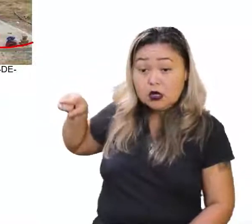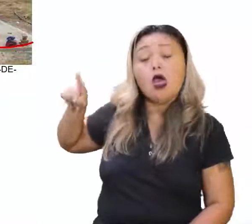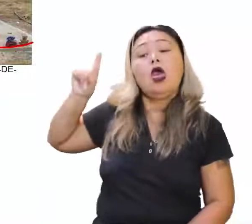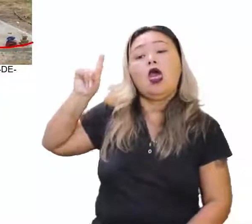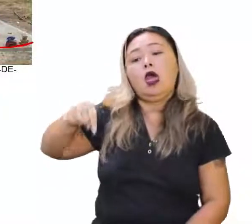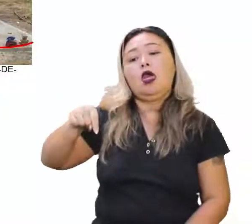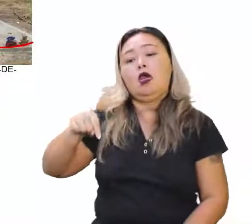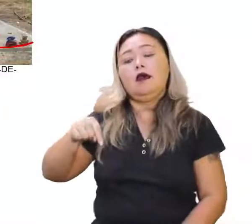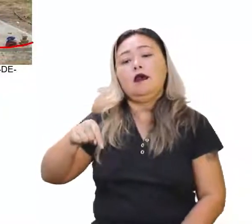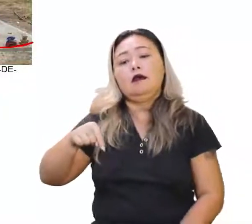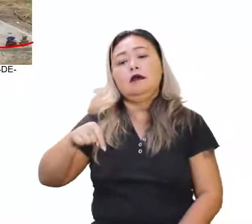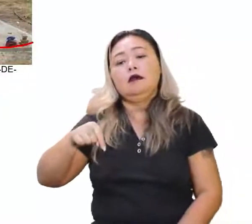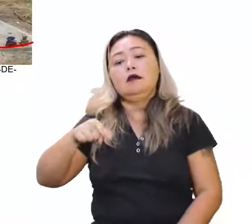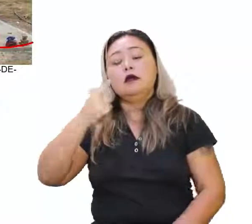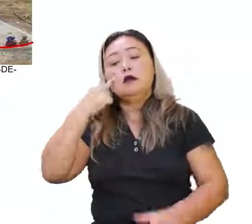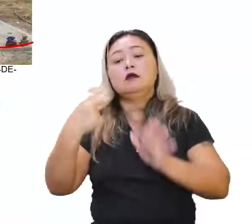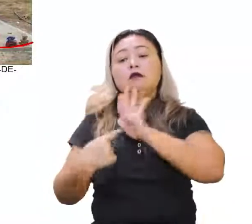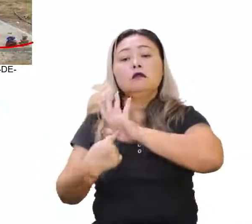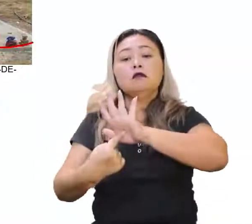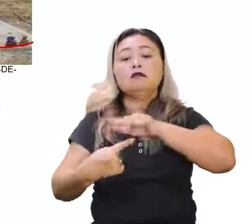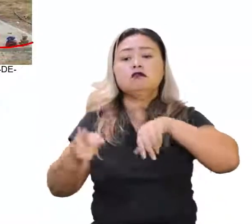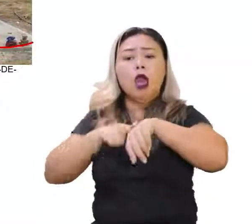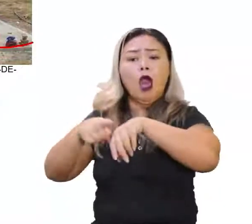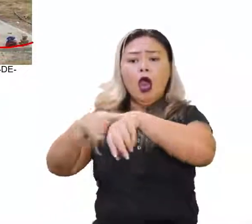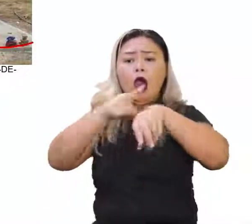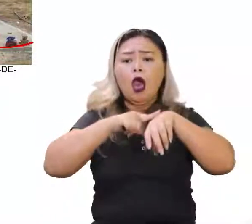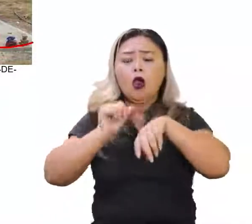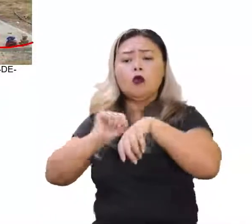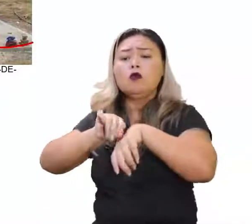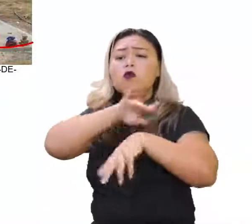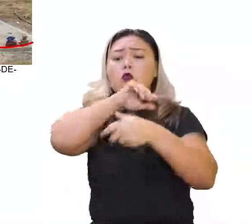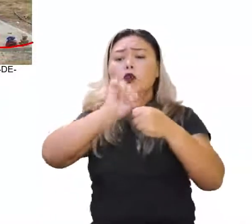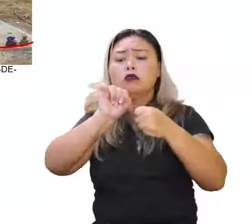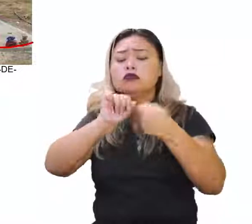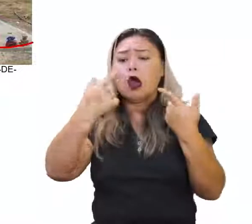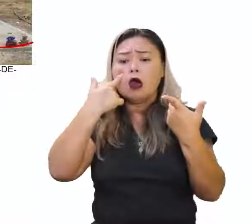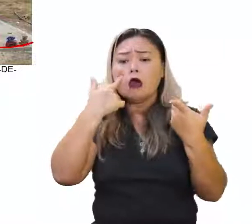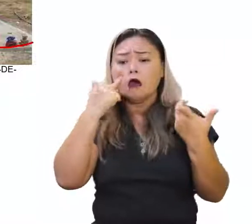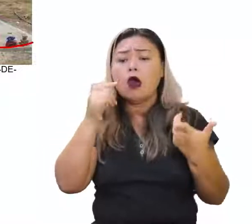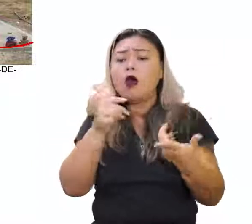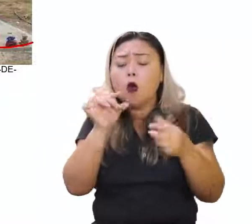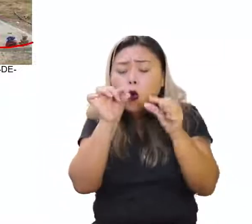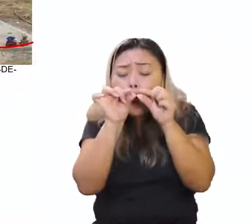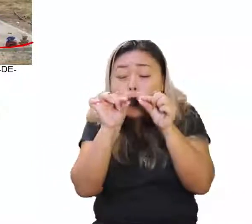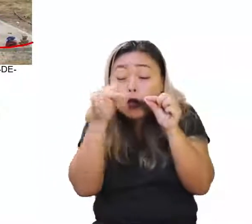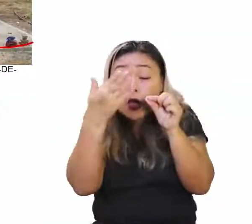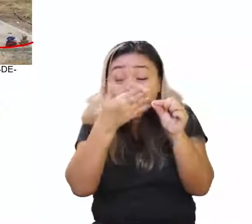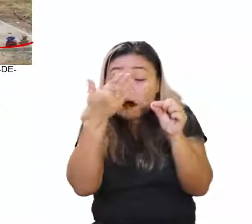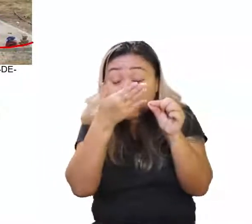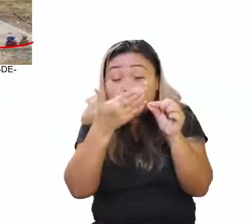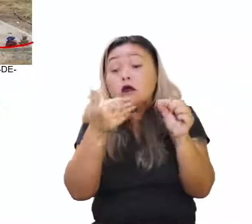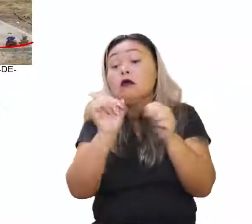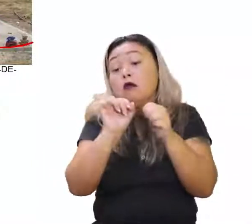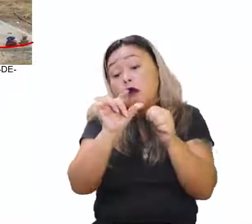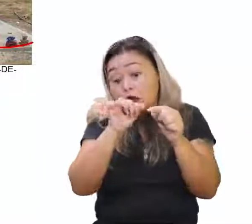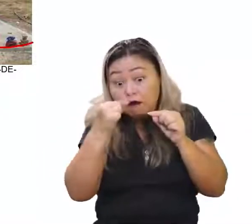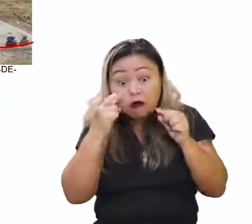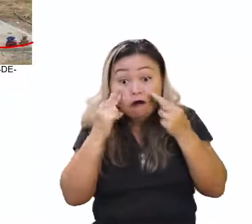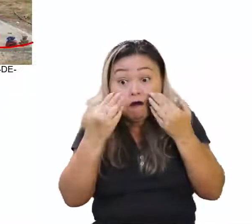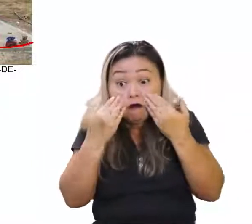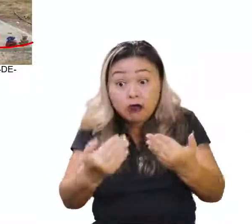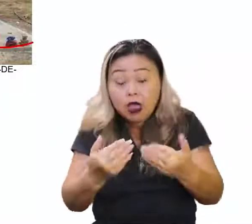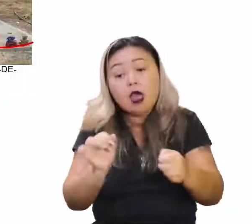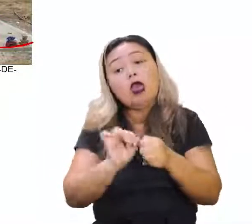isso já está demonstrando uma alta infecção do animal. Os ovos você quase não vai observar, tá bom?